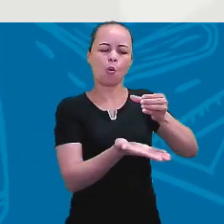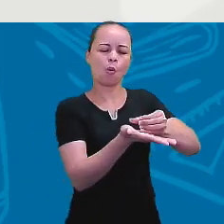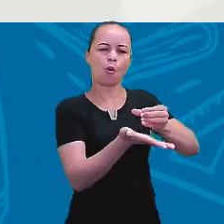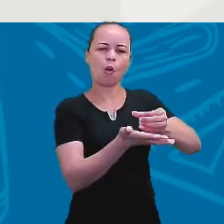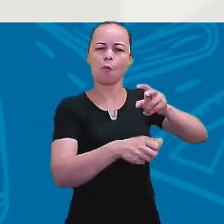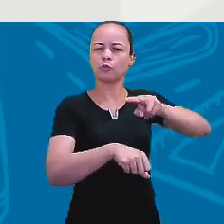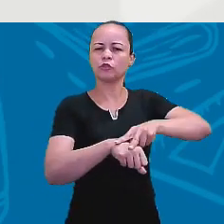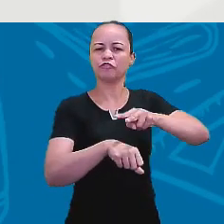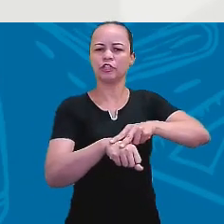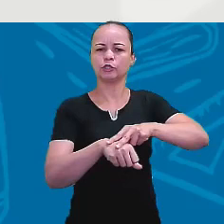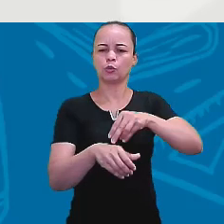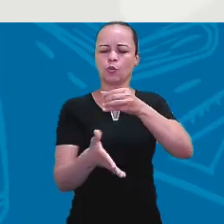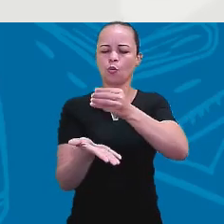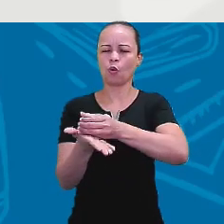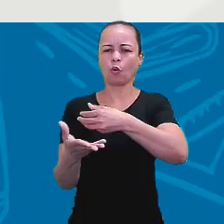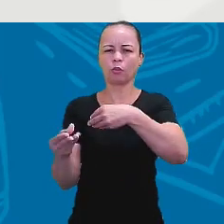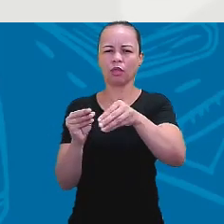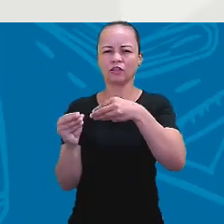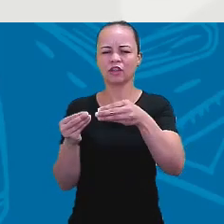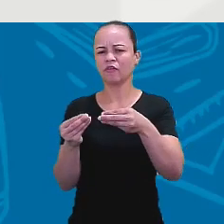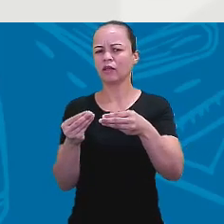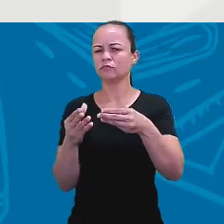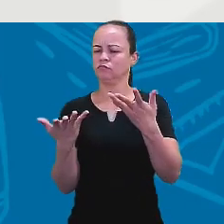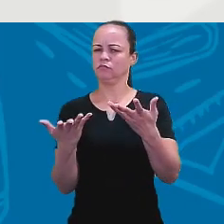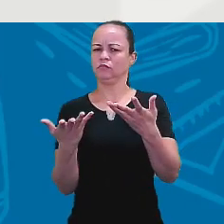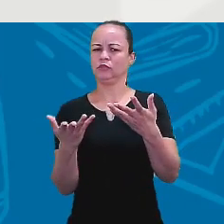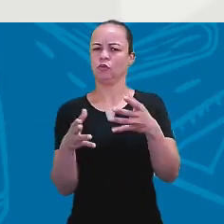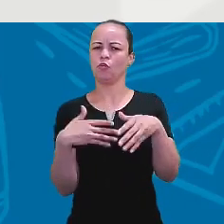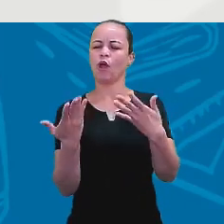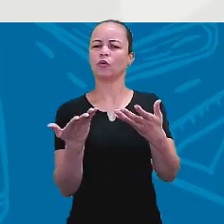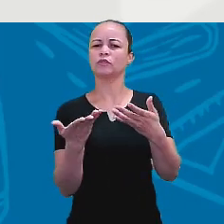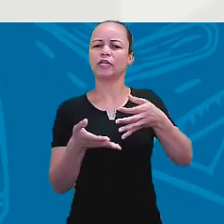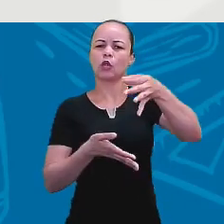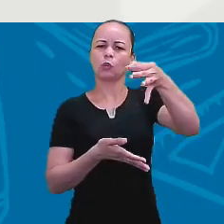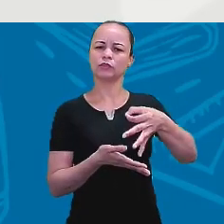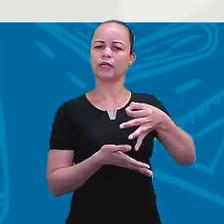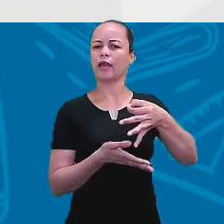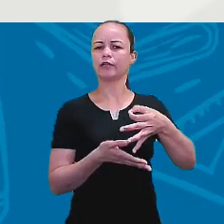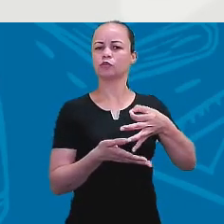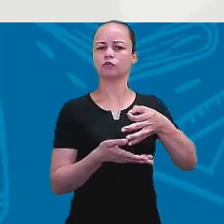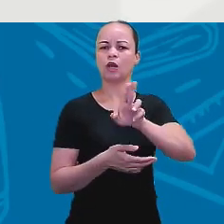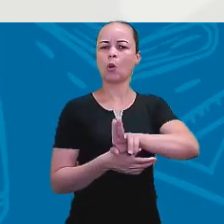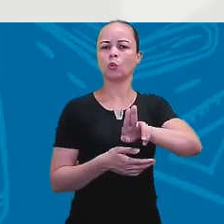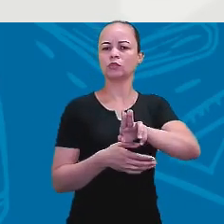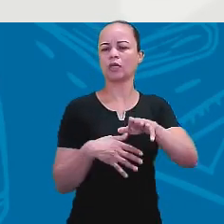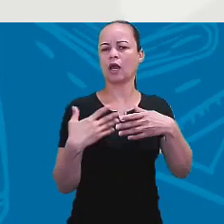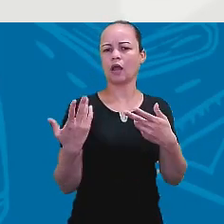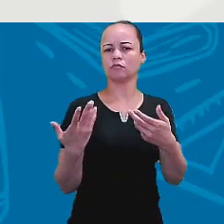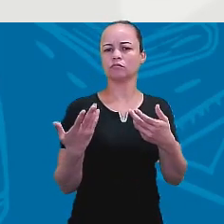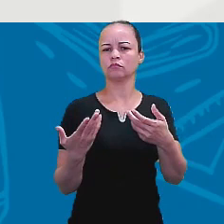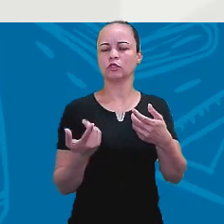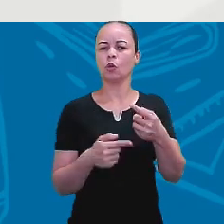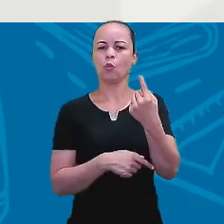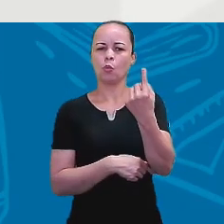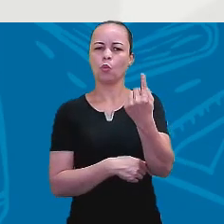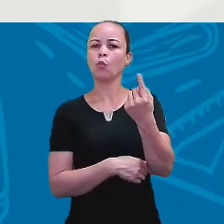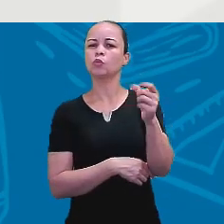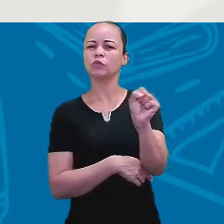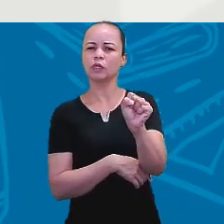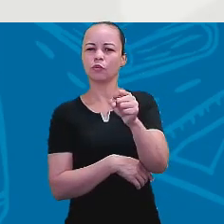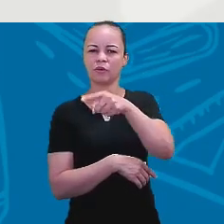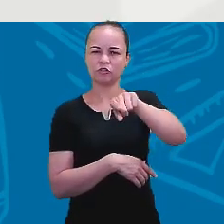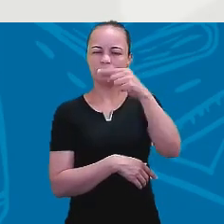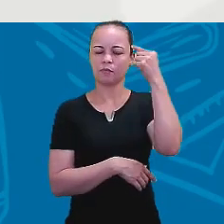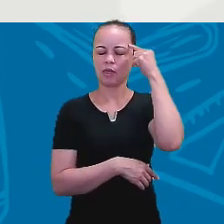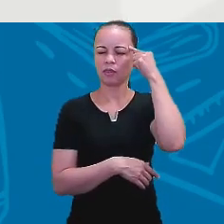copo descartável, qual seria o mais ecologicamente correto? E aí, um segundo para vocês pensarem aí em casa.